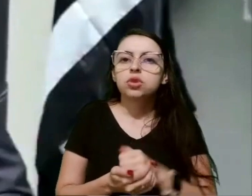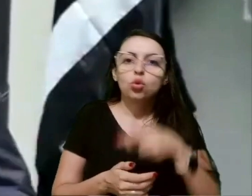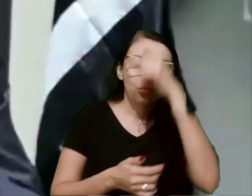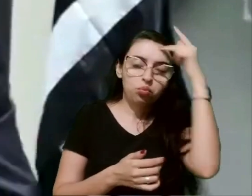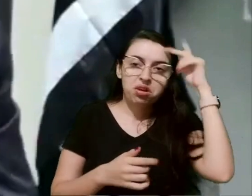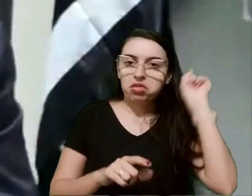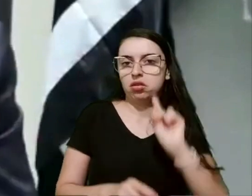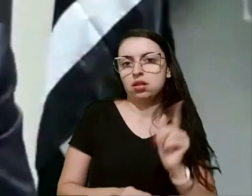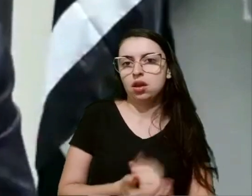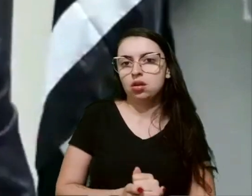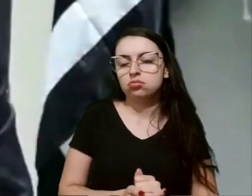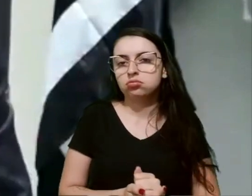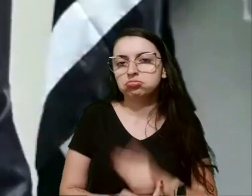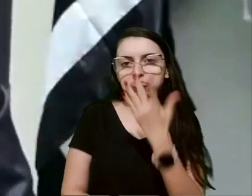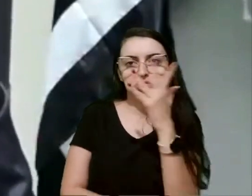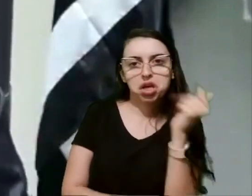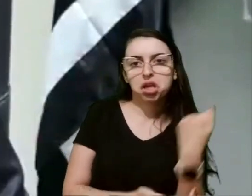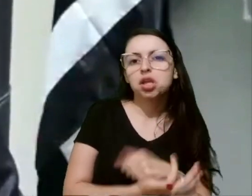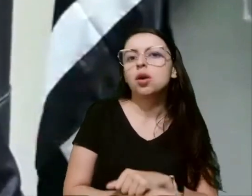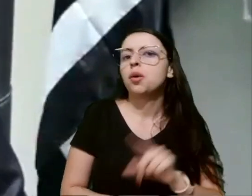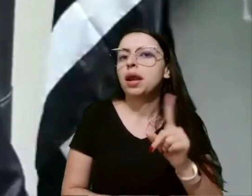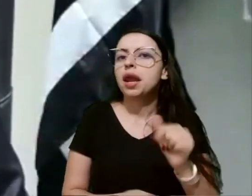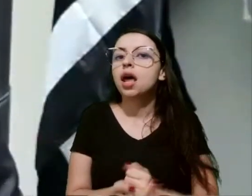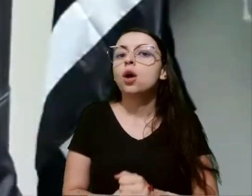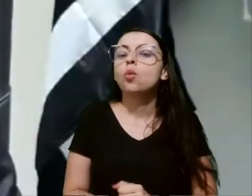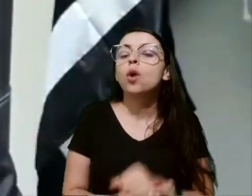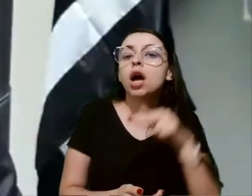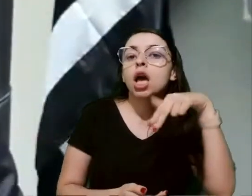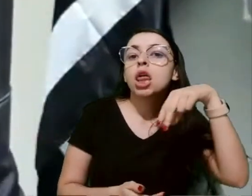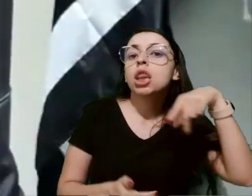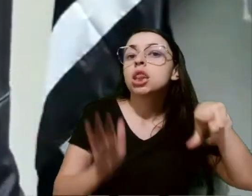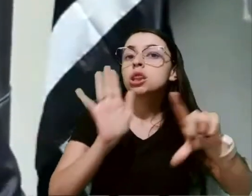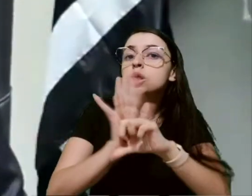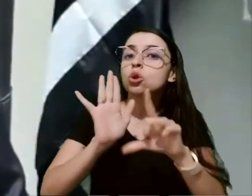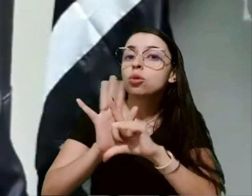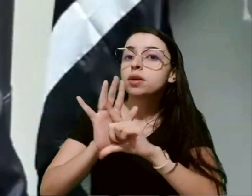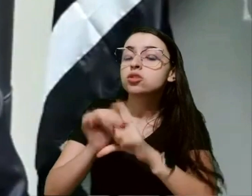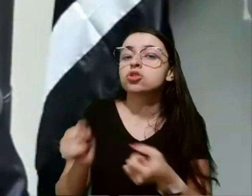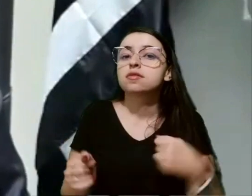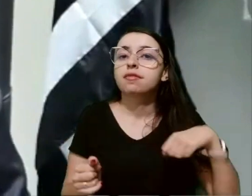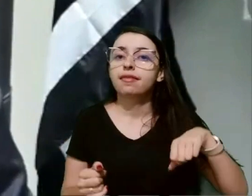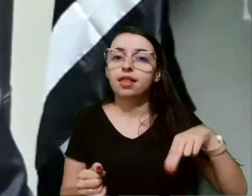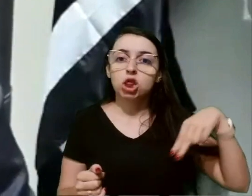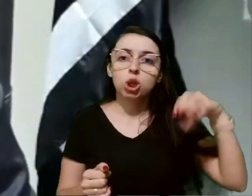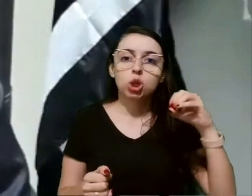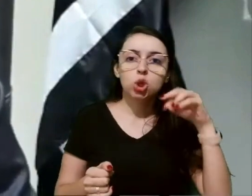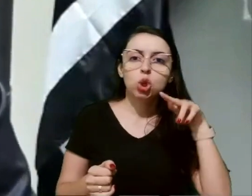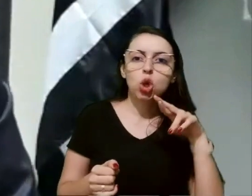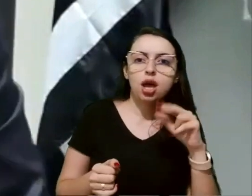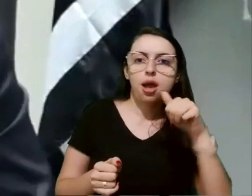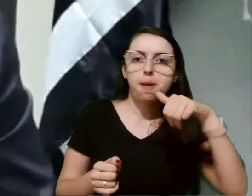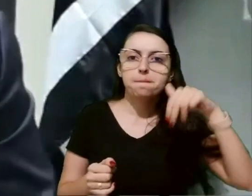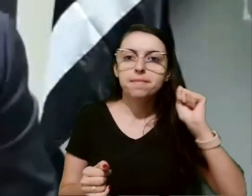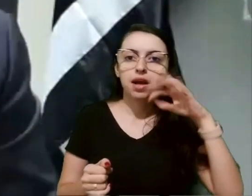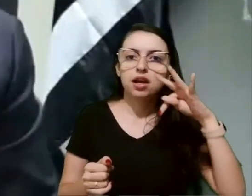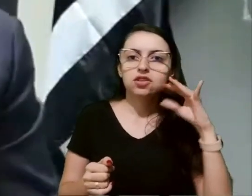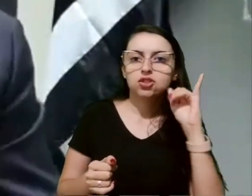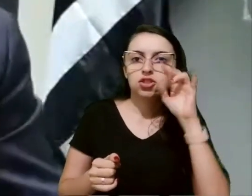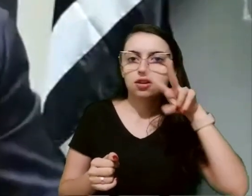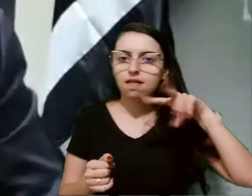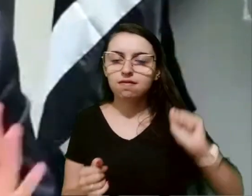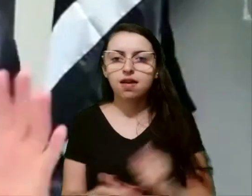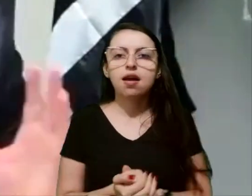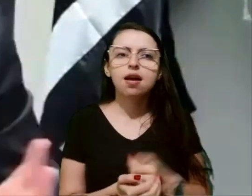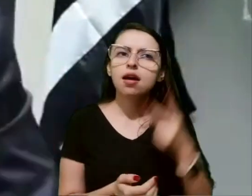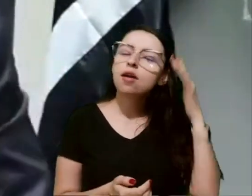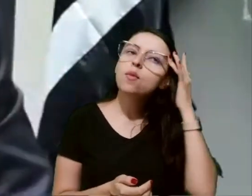ciência que ele chama de normativa, que estuda normas, né. Então era a resposta e eu percebi